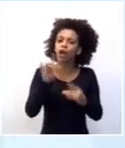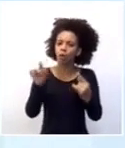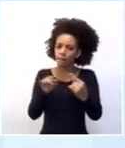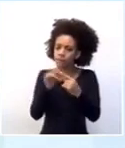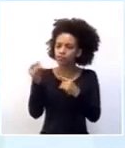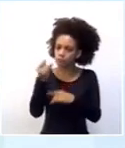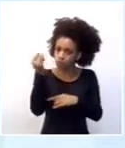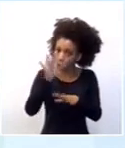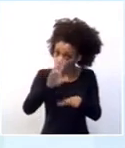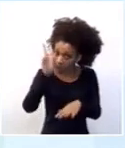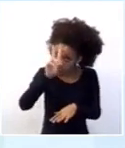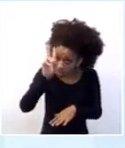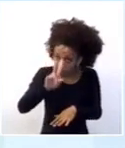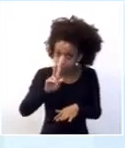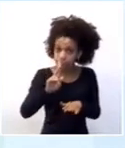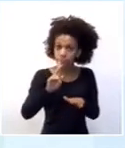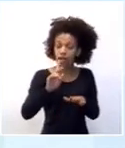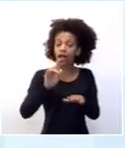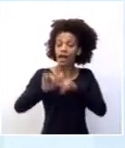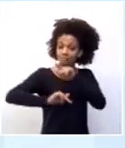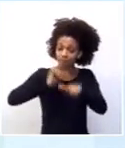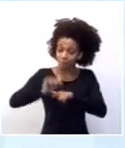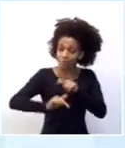sempre trabalhando com as palavras, tá?